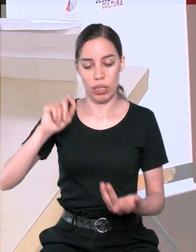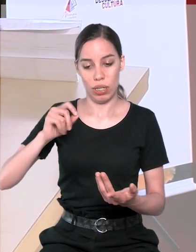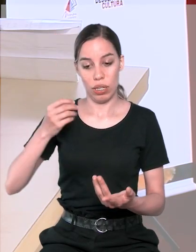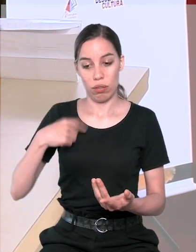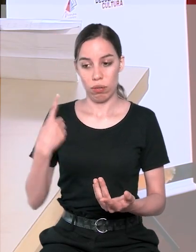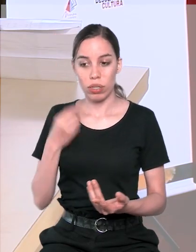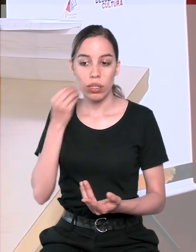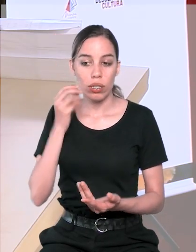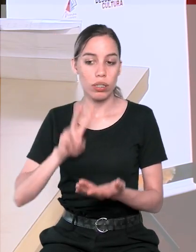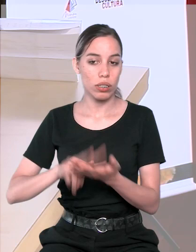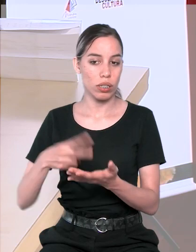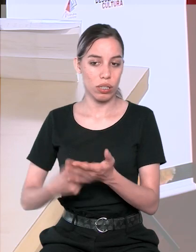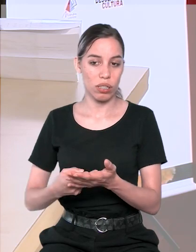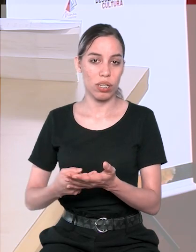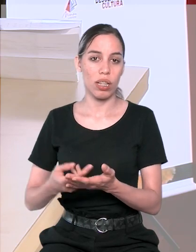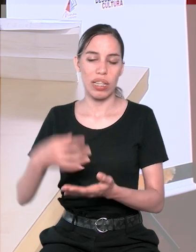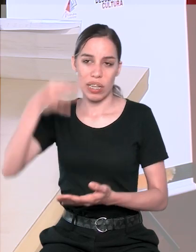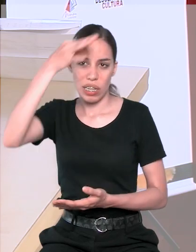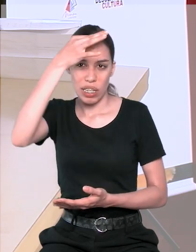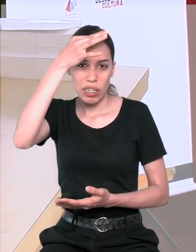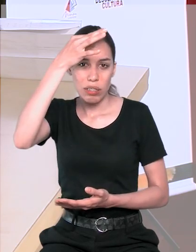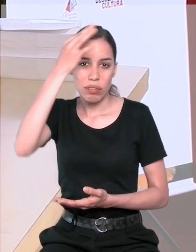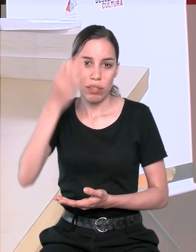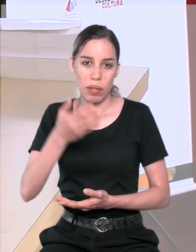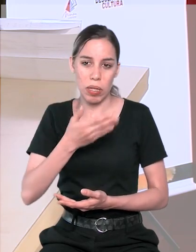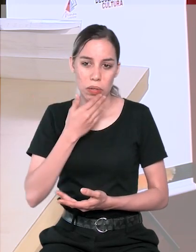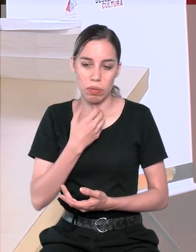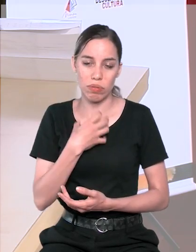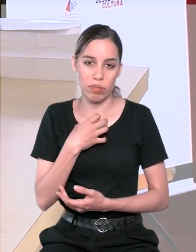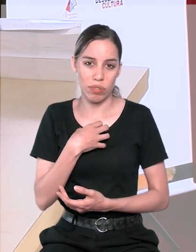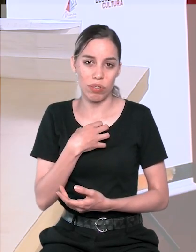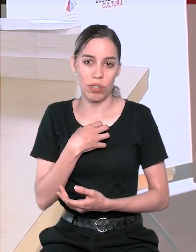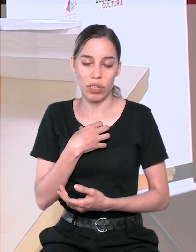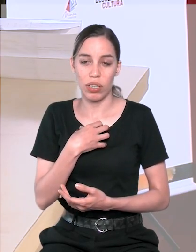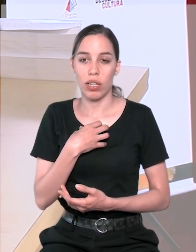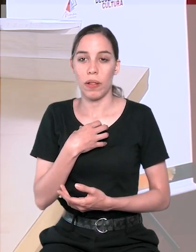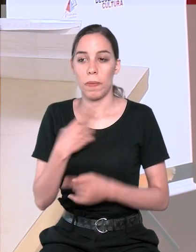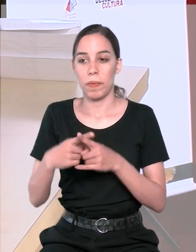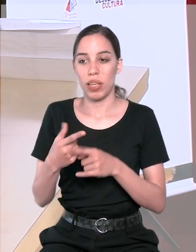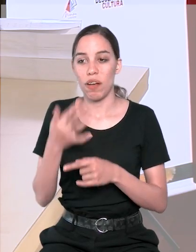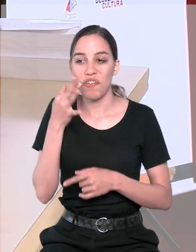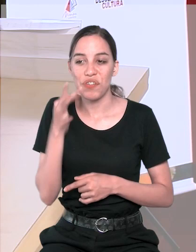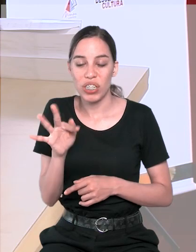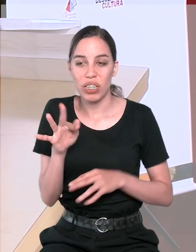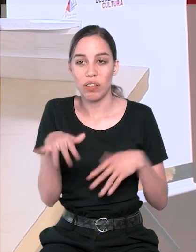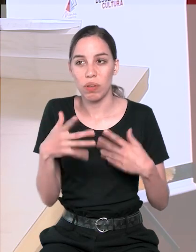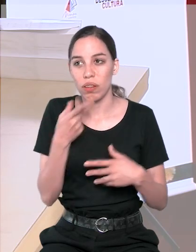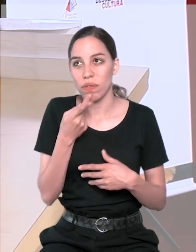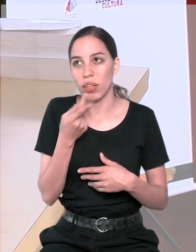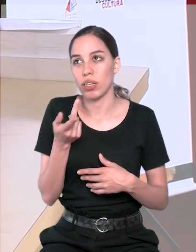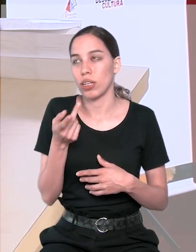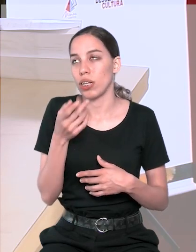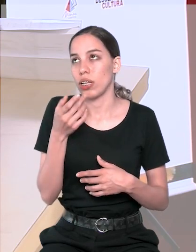por espírito, porque é uma palavra que em português tem uma dimensão muito diferente da que ela tem em francês. Então, mesmo é muito diferente quando você